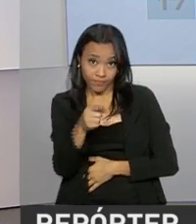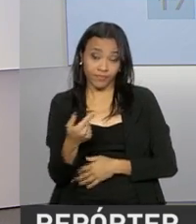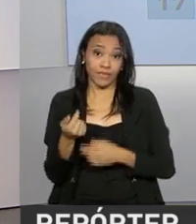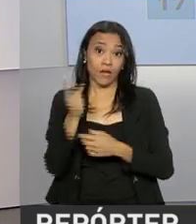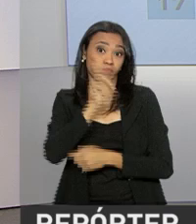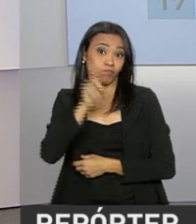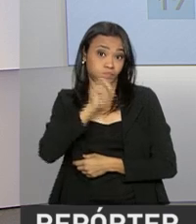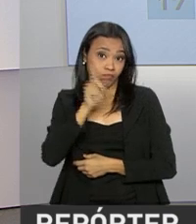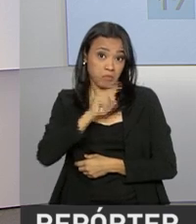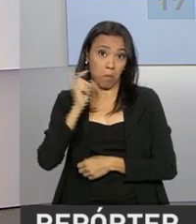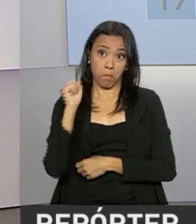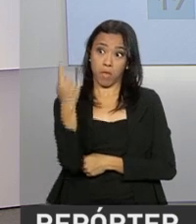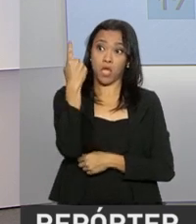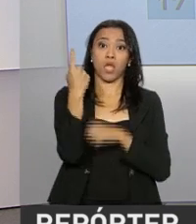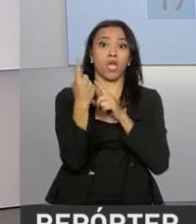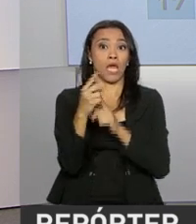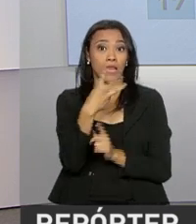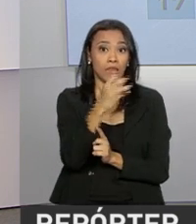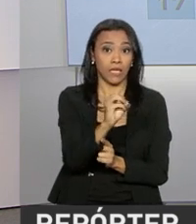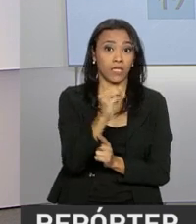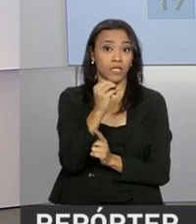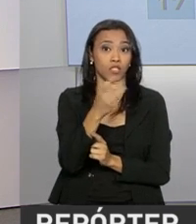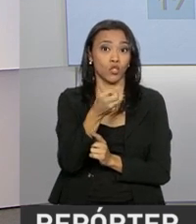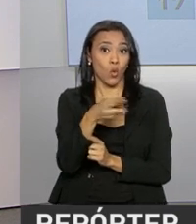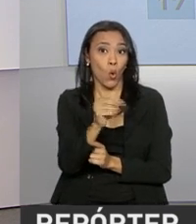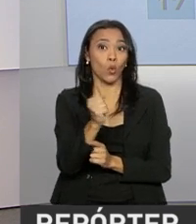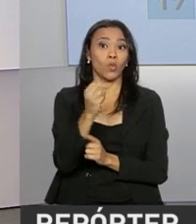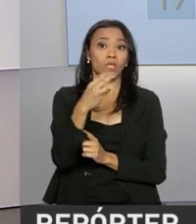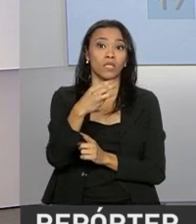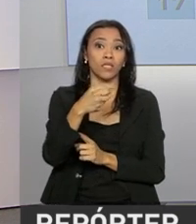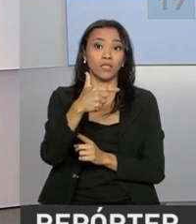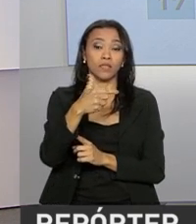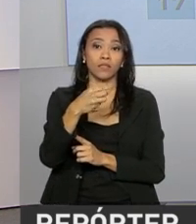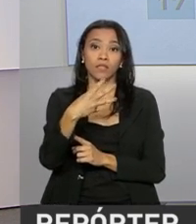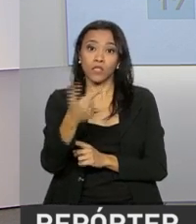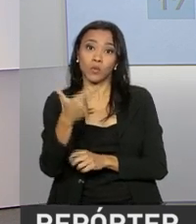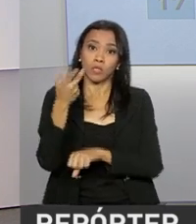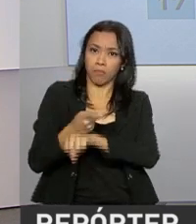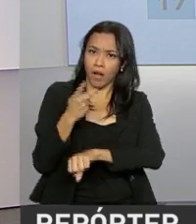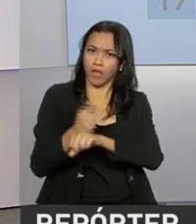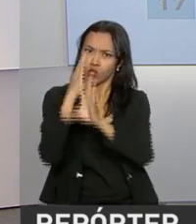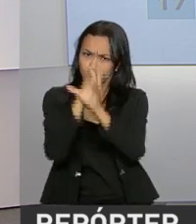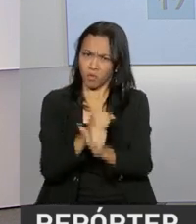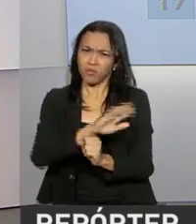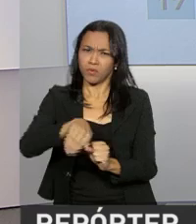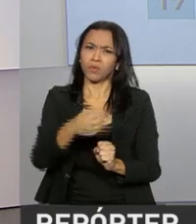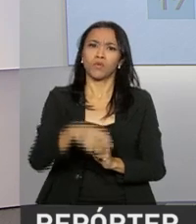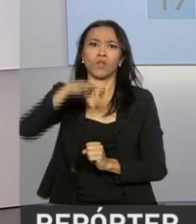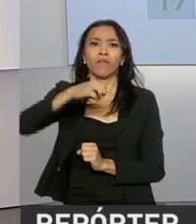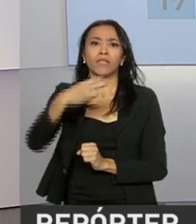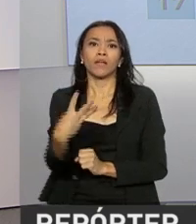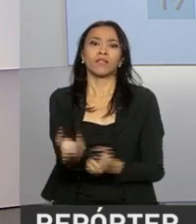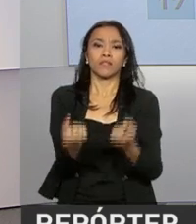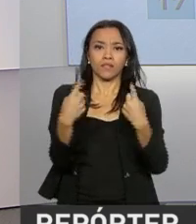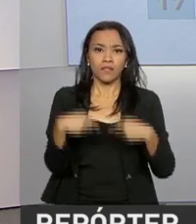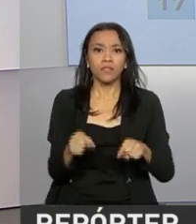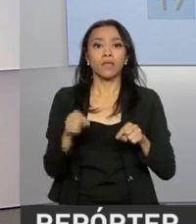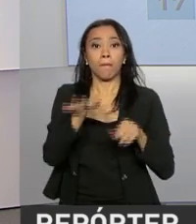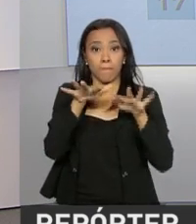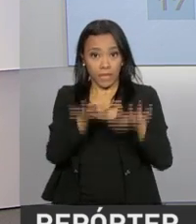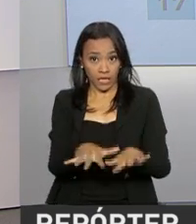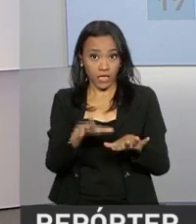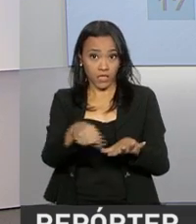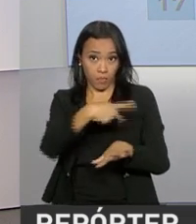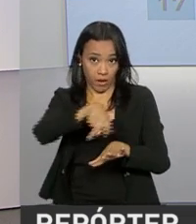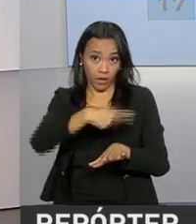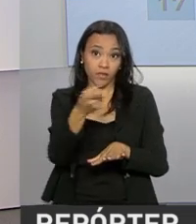Estados Unidos segue liderando, 30 de ouro, 32 de prata e 31 de bronze, total 93. Grã-Bretanha em